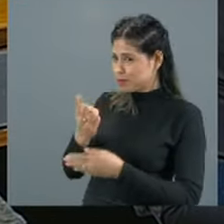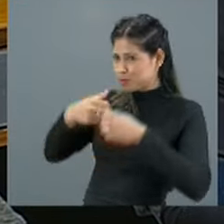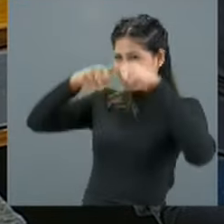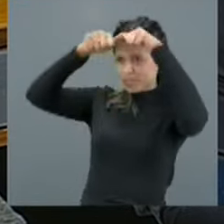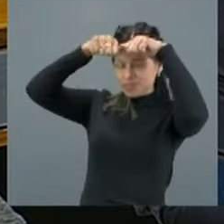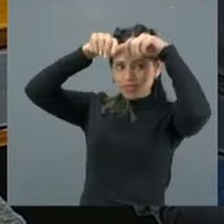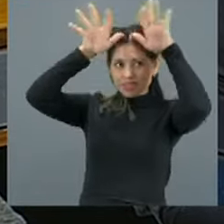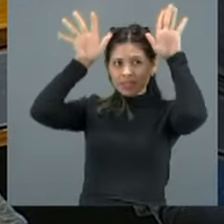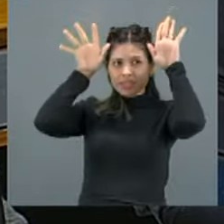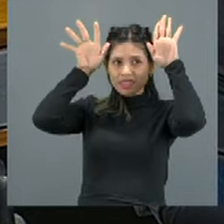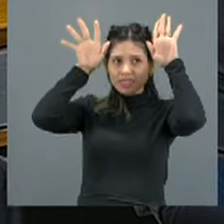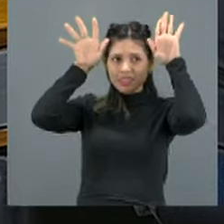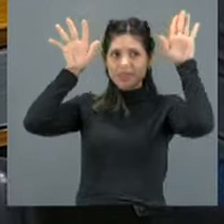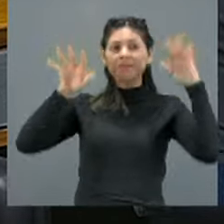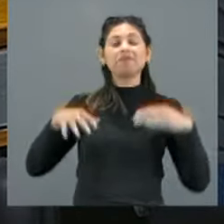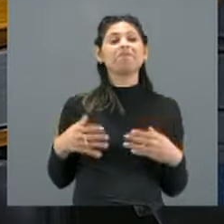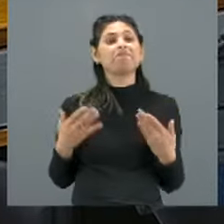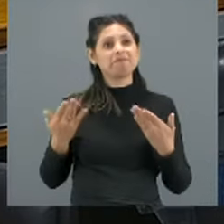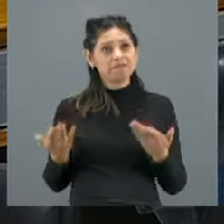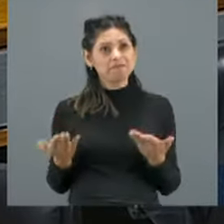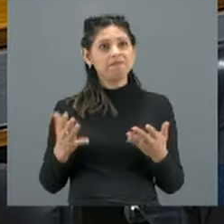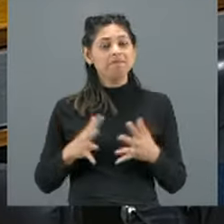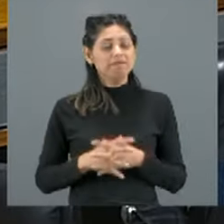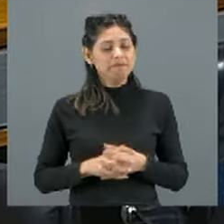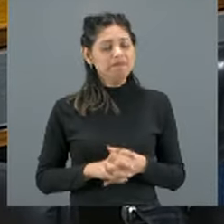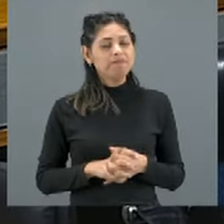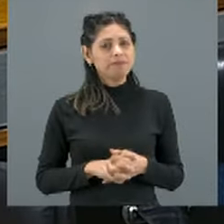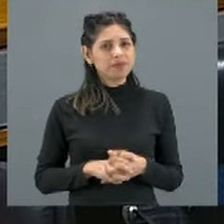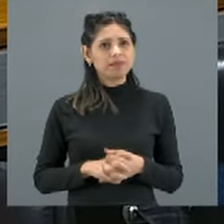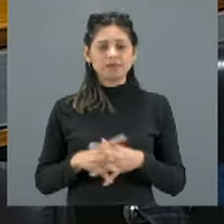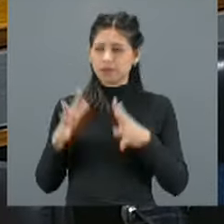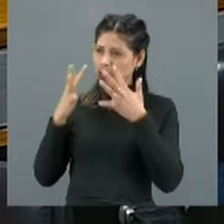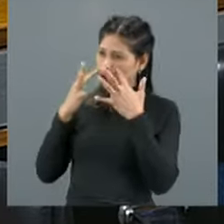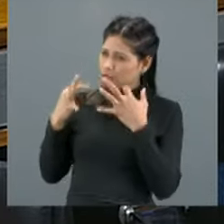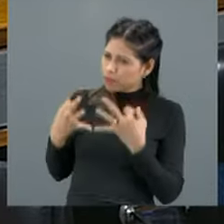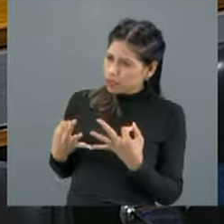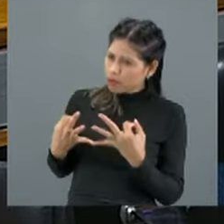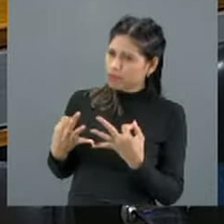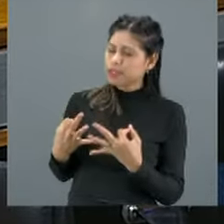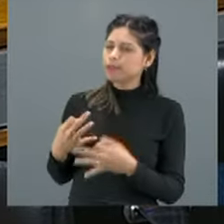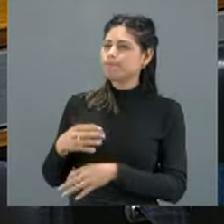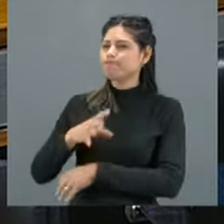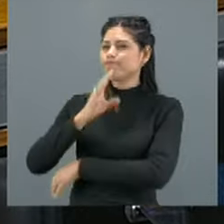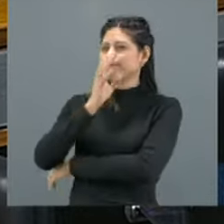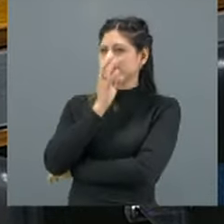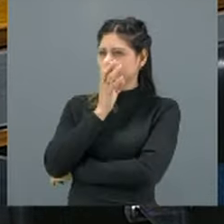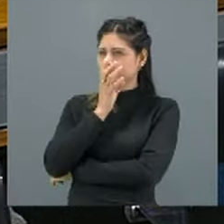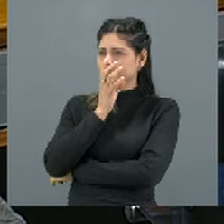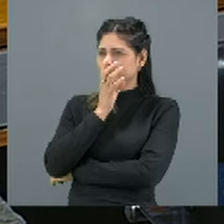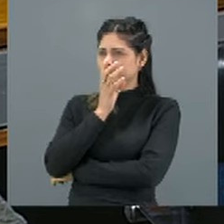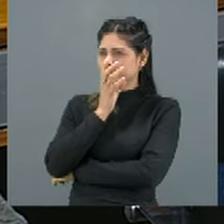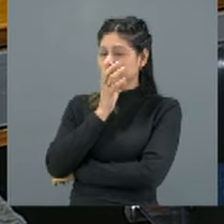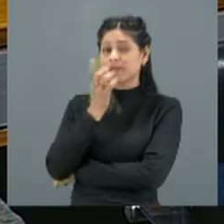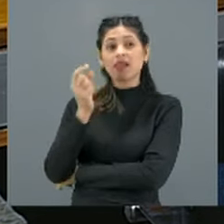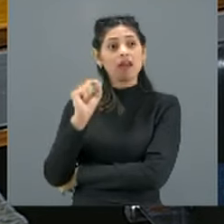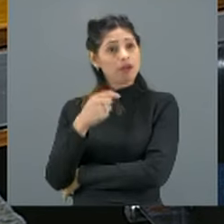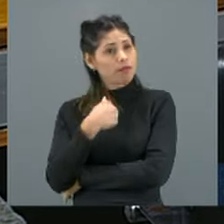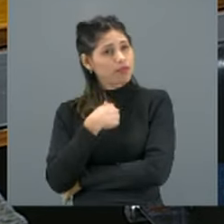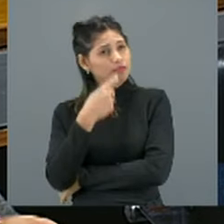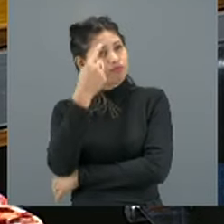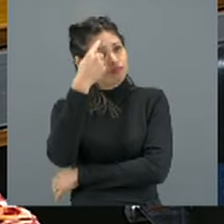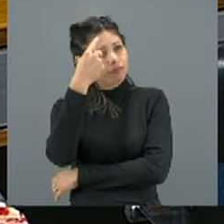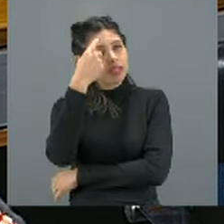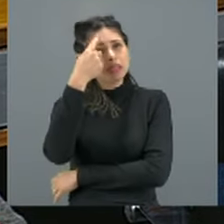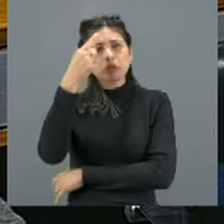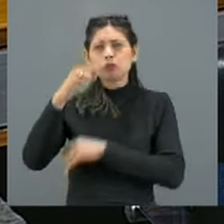atentamente. Tão atento que me gerou uma dúvida em saber da consciência que os senhores têm